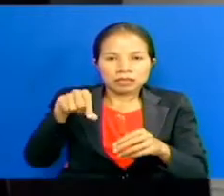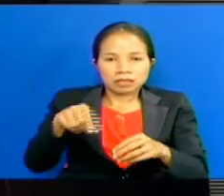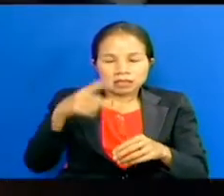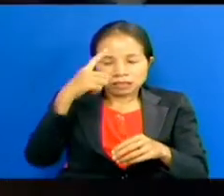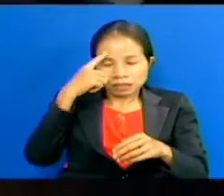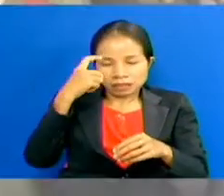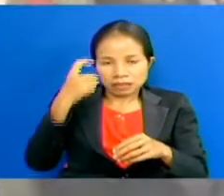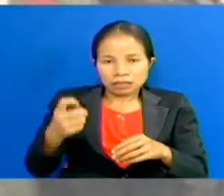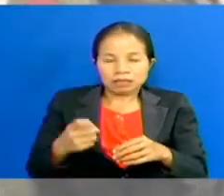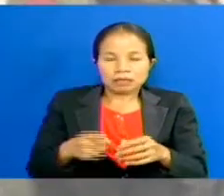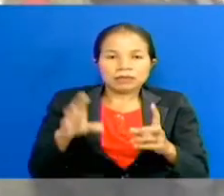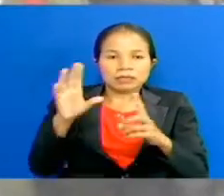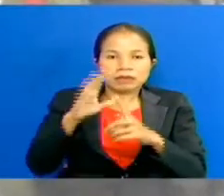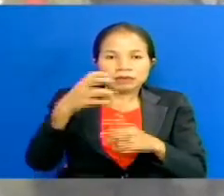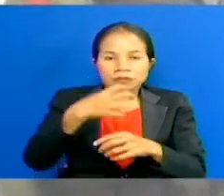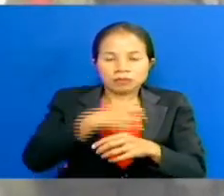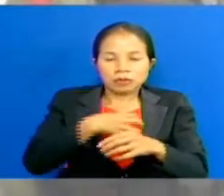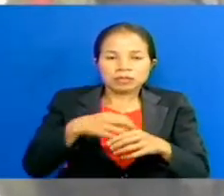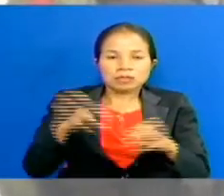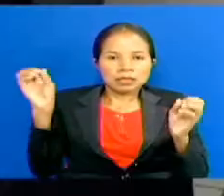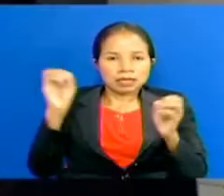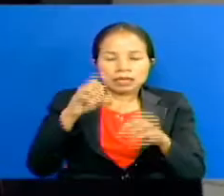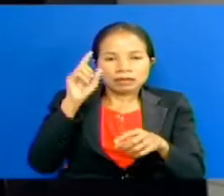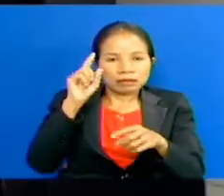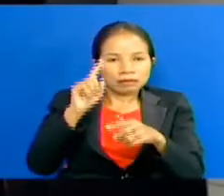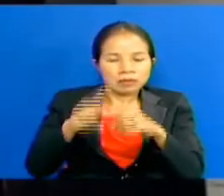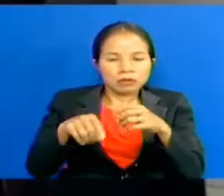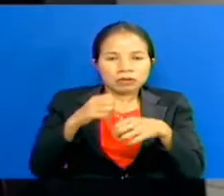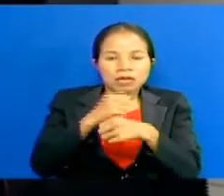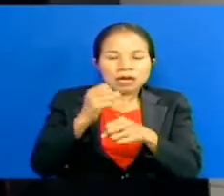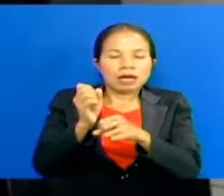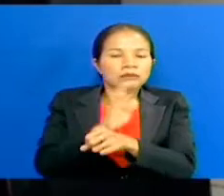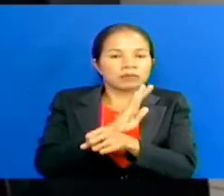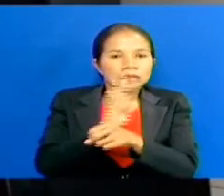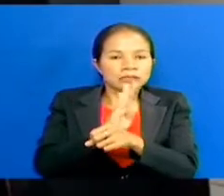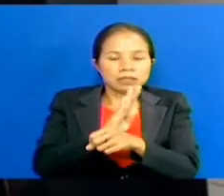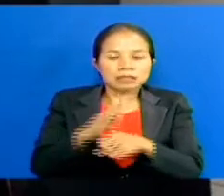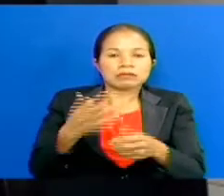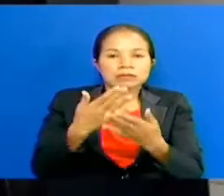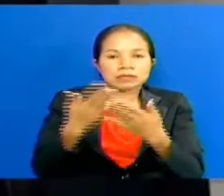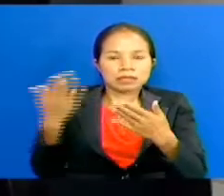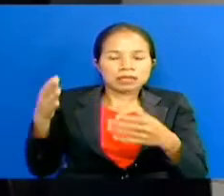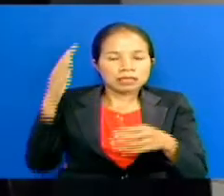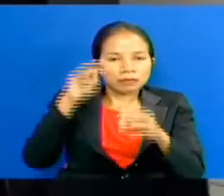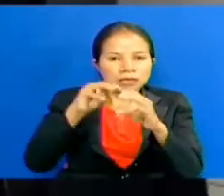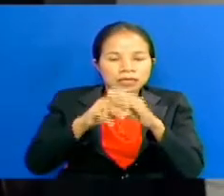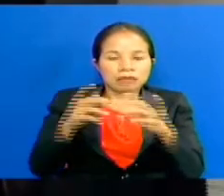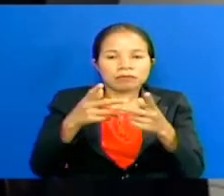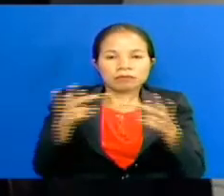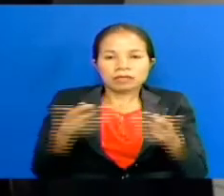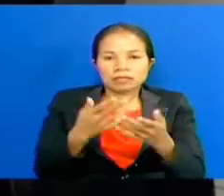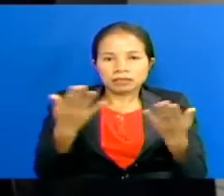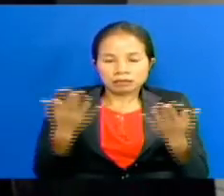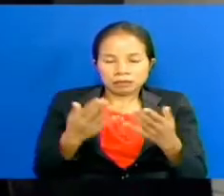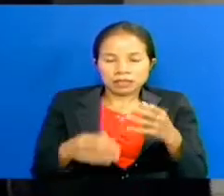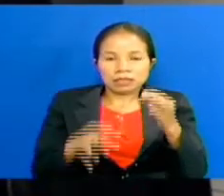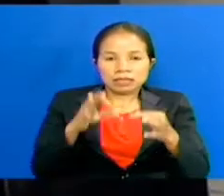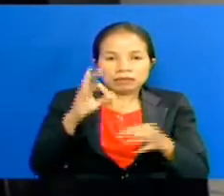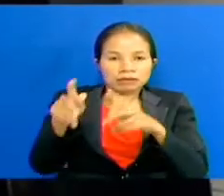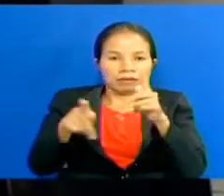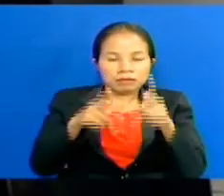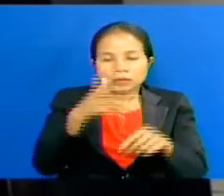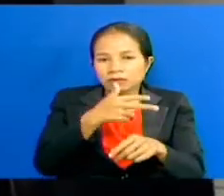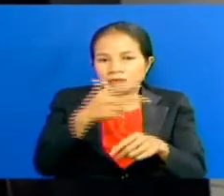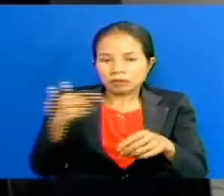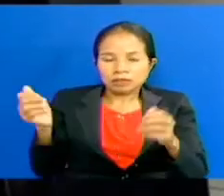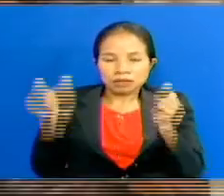Tamba, comando PNT, la autoriza, Rodehalo, negocio, fãsasang, Iha, marcado, no Iha, nebedeit. Enquanto o